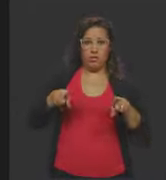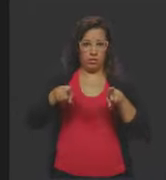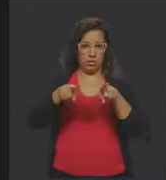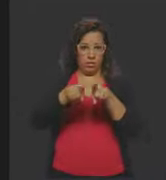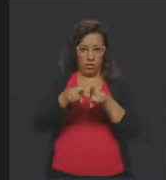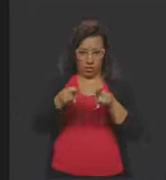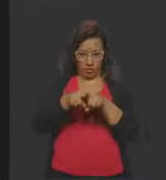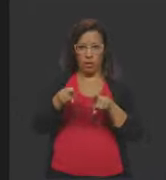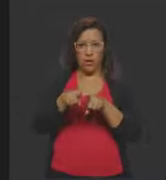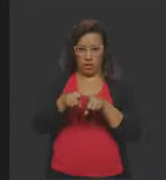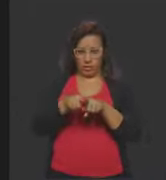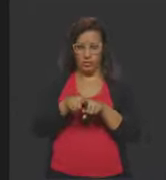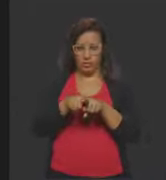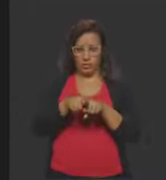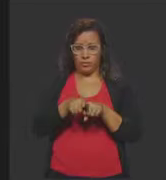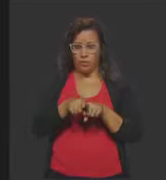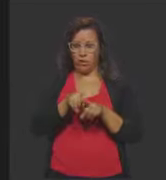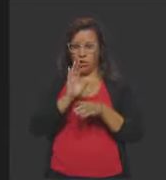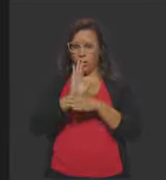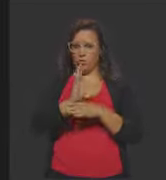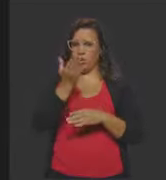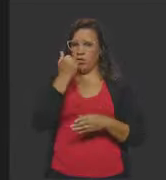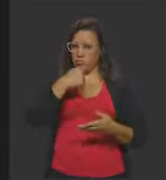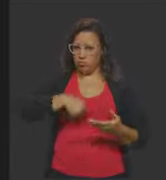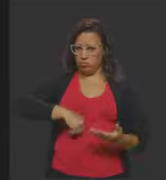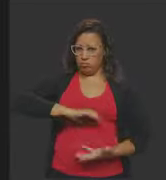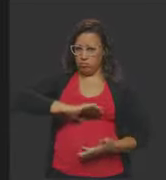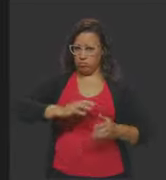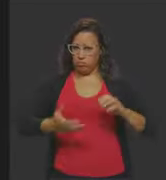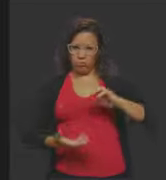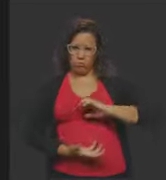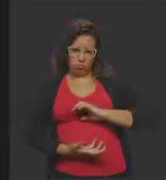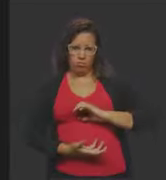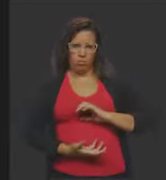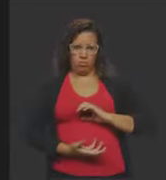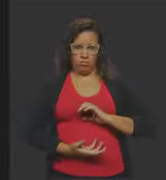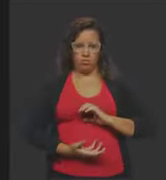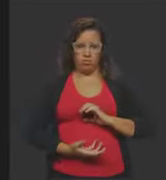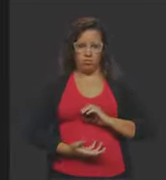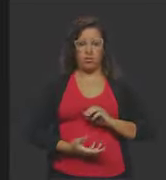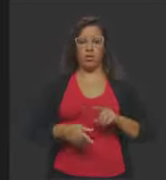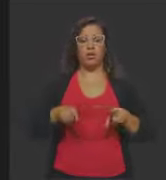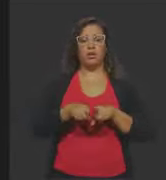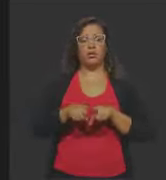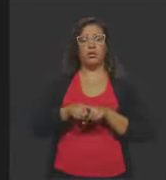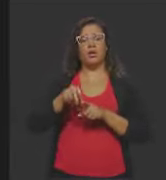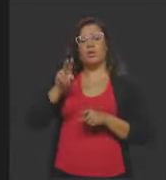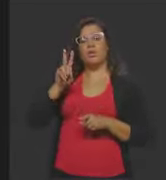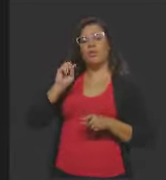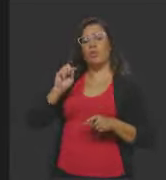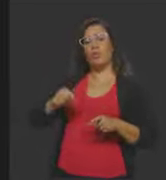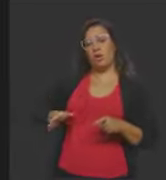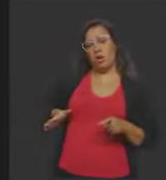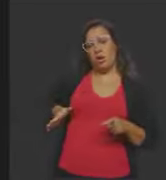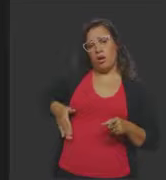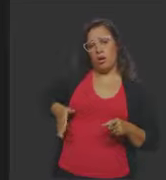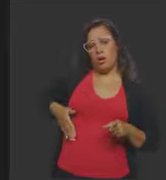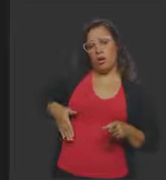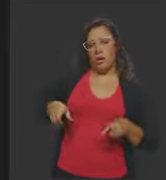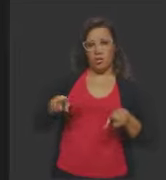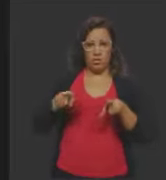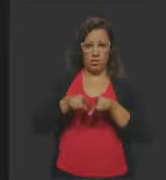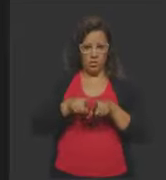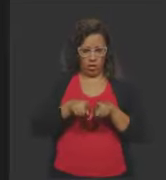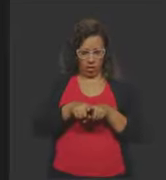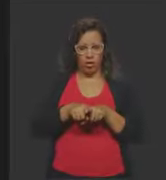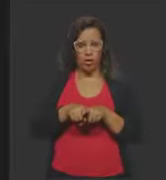glândulas acessórias, vão ajudar na digestão. A vesícula biliar eu vou considerar que faz parte do fígado. E finalmente